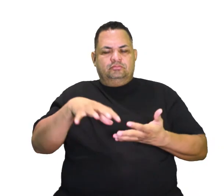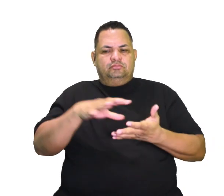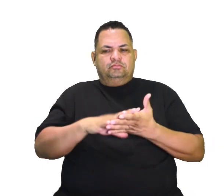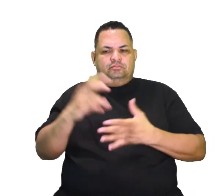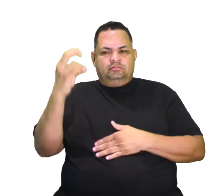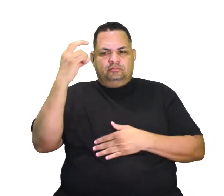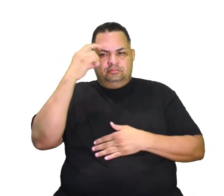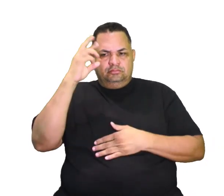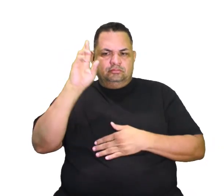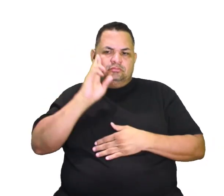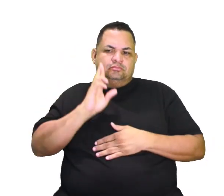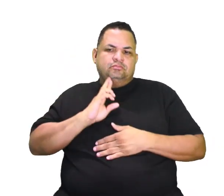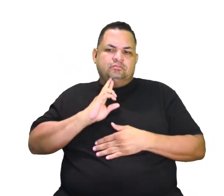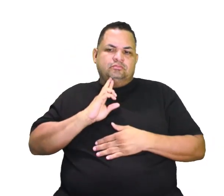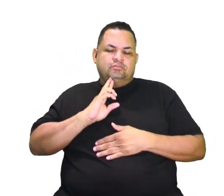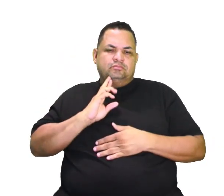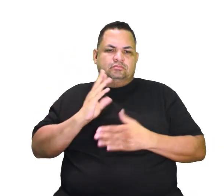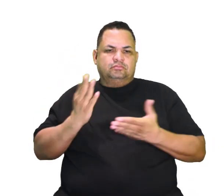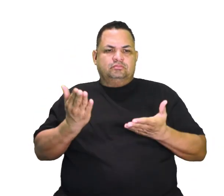estado de Rondônia.